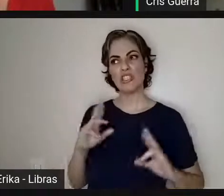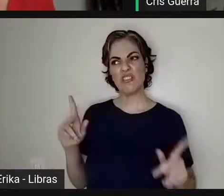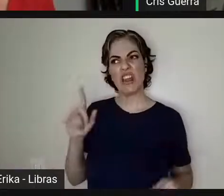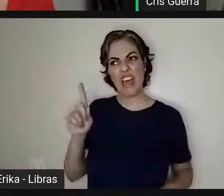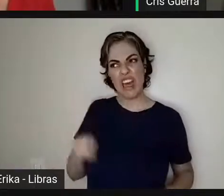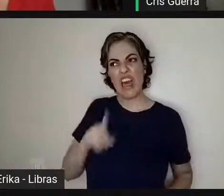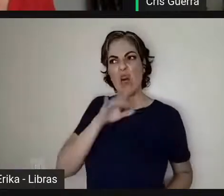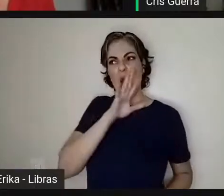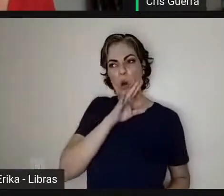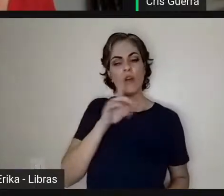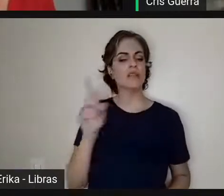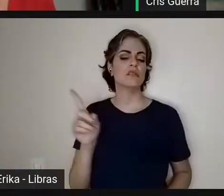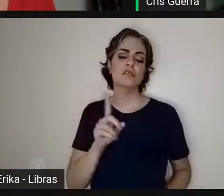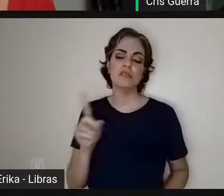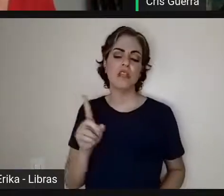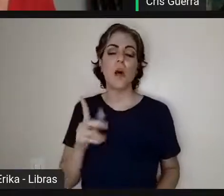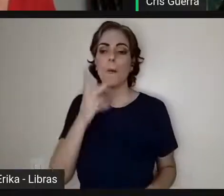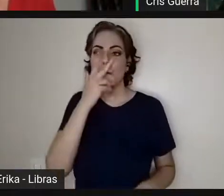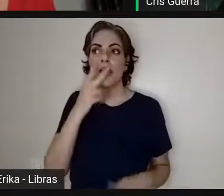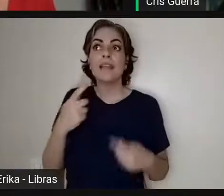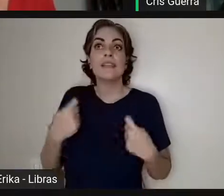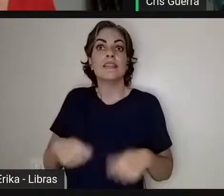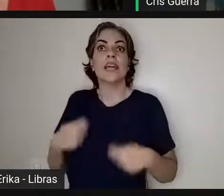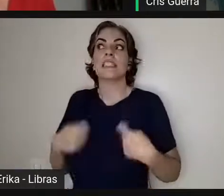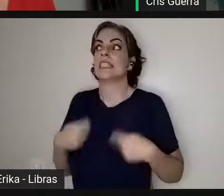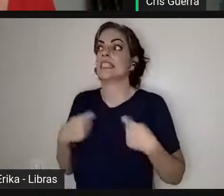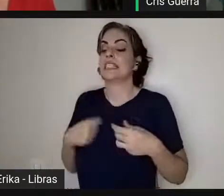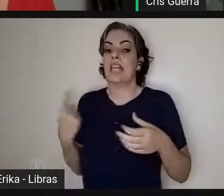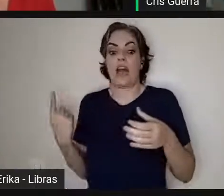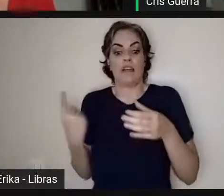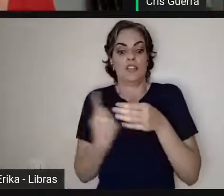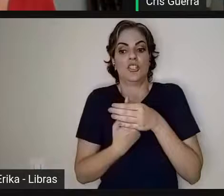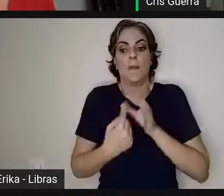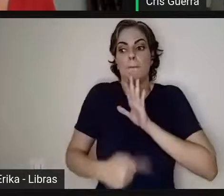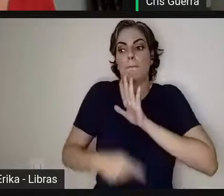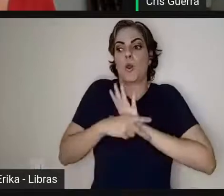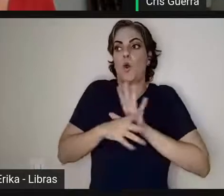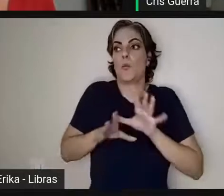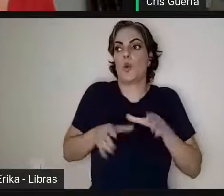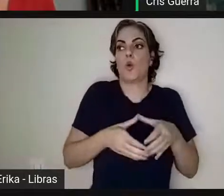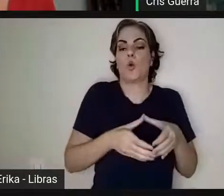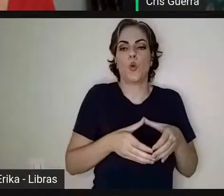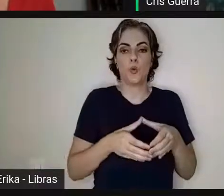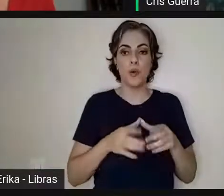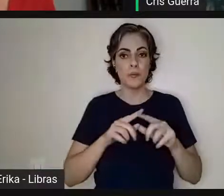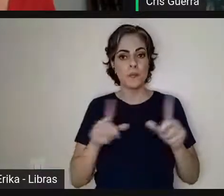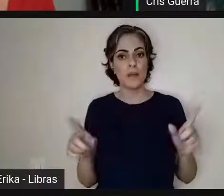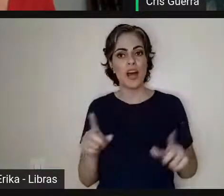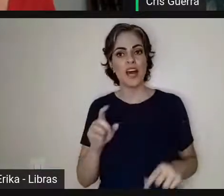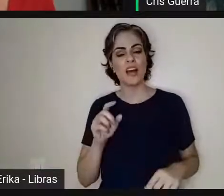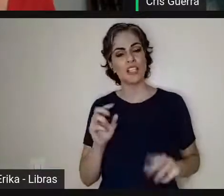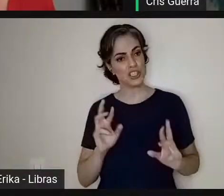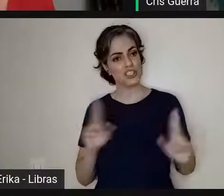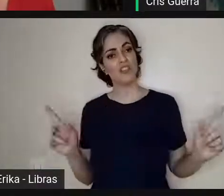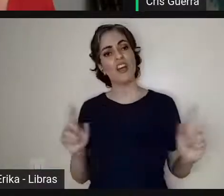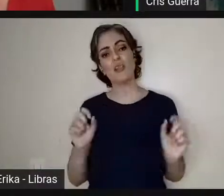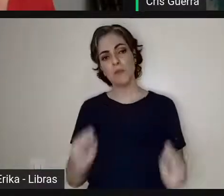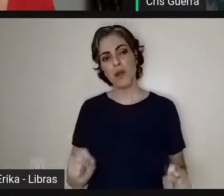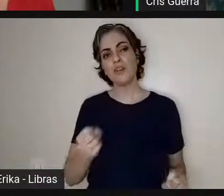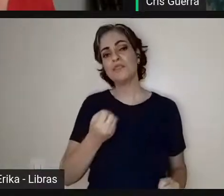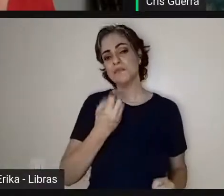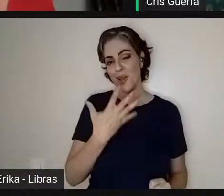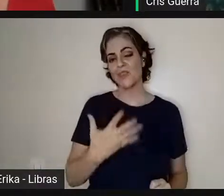uma necessidade de pertencimento tão grande que a gente não consegue imaginar que ser diferente pode ser uma coisa muito boa.